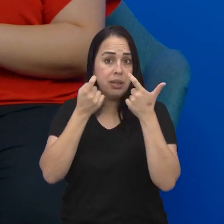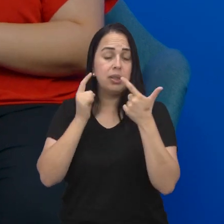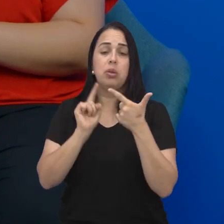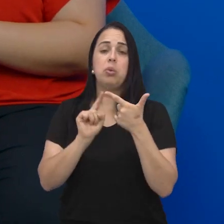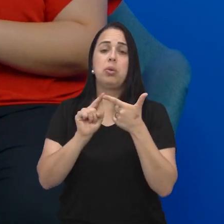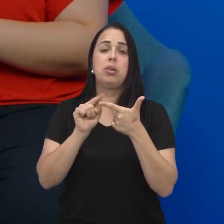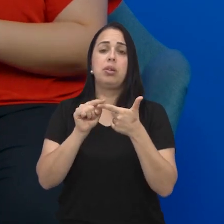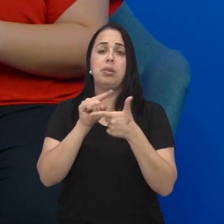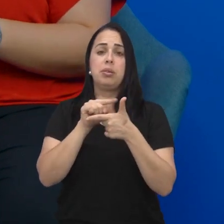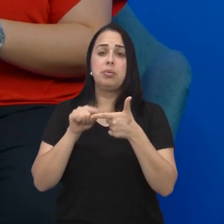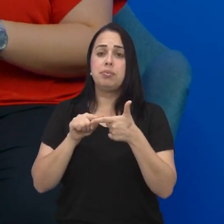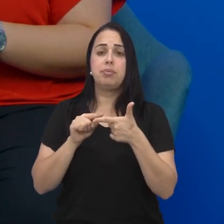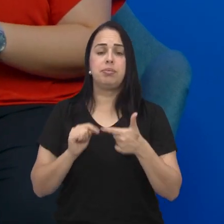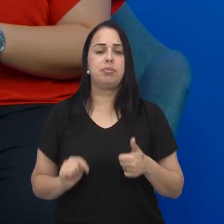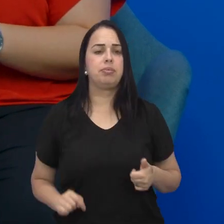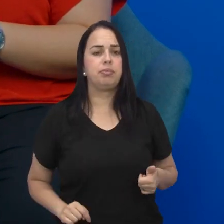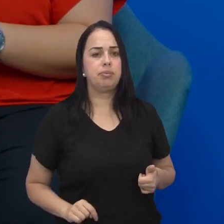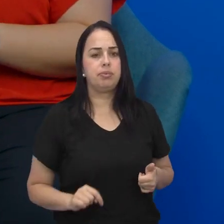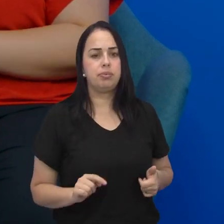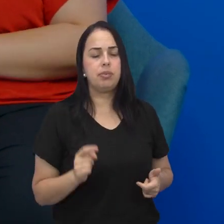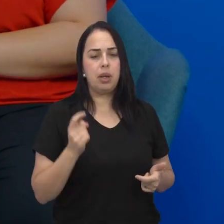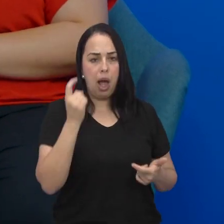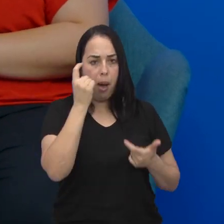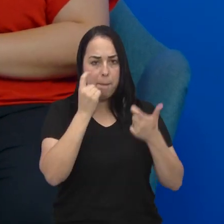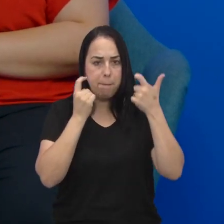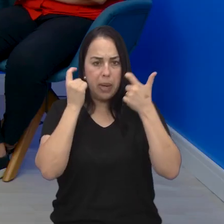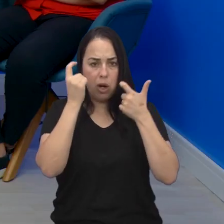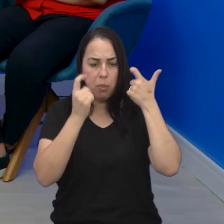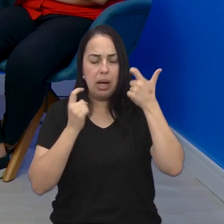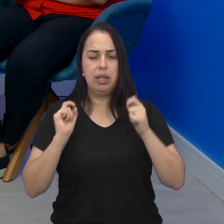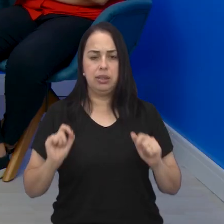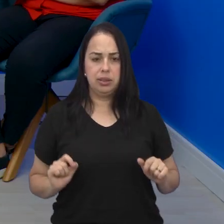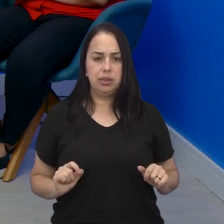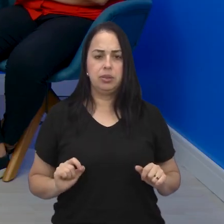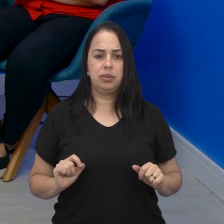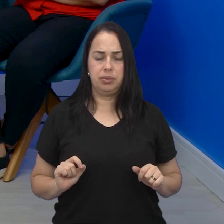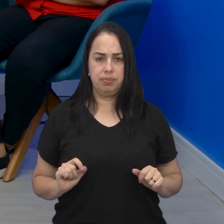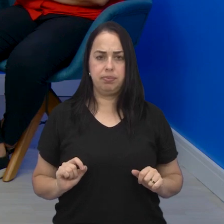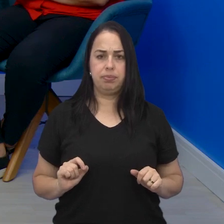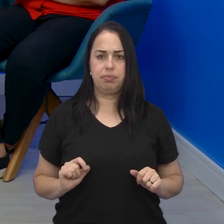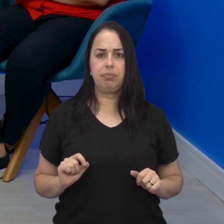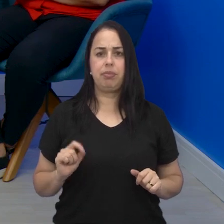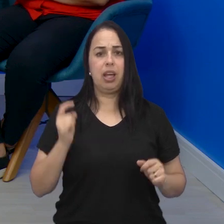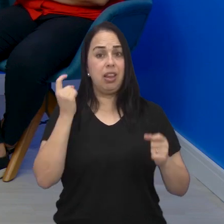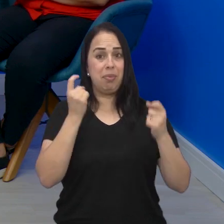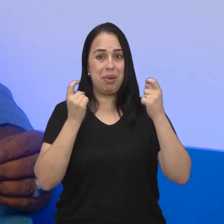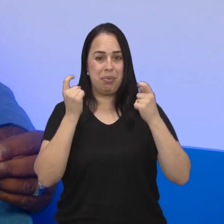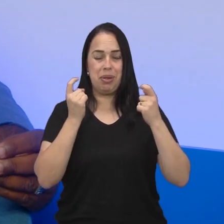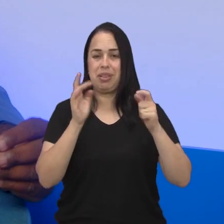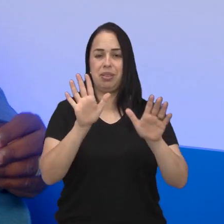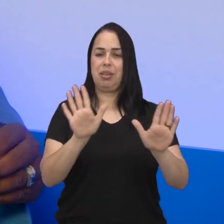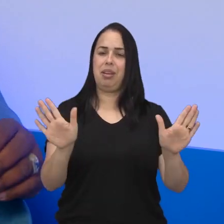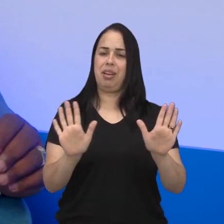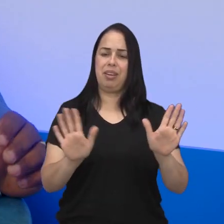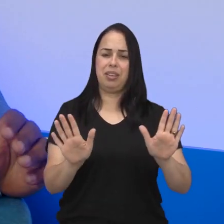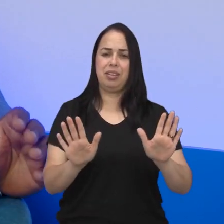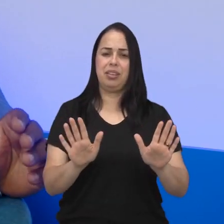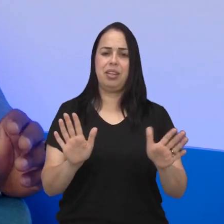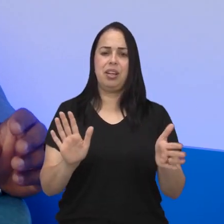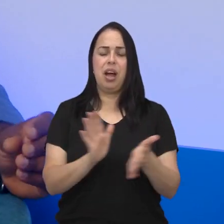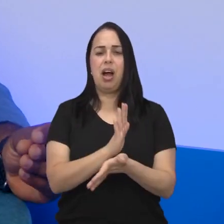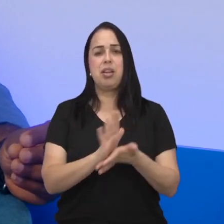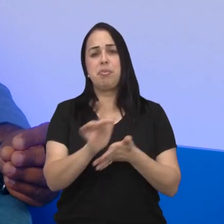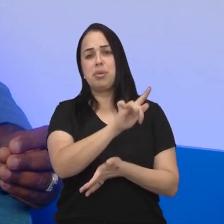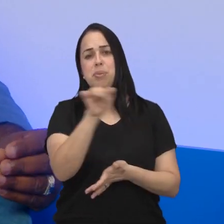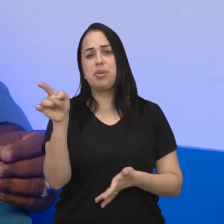são válidas? Existe esse estudo? Essa preocupação, eu acho que, assim, não cabe a nós ter uma preocupação dessa, porque